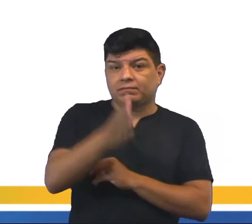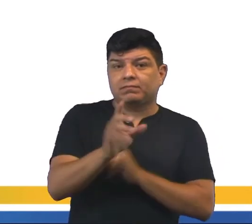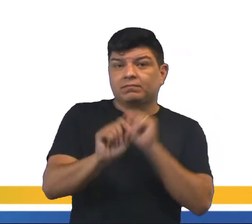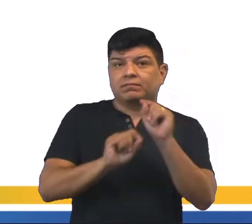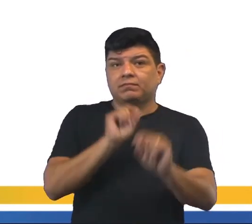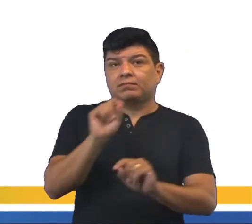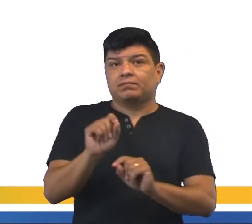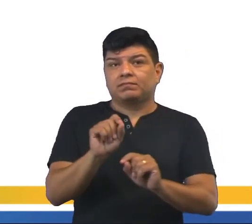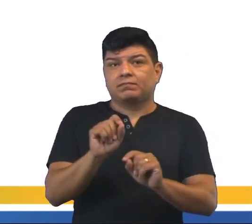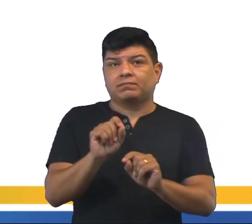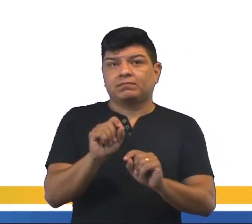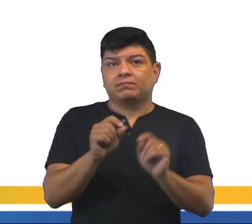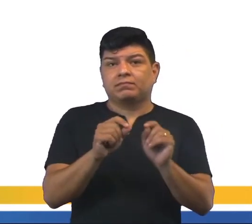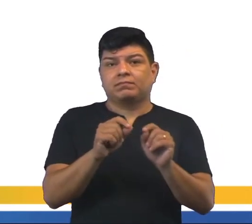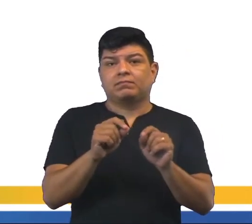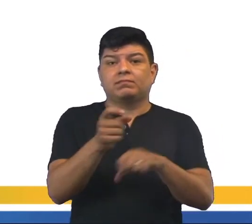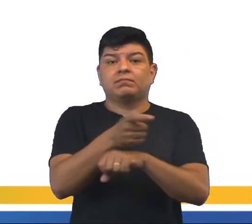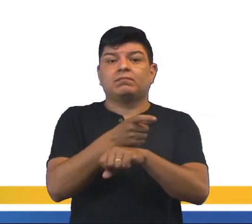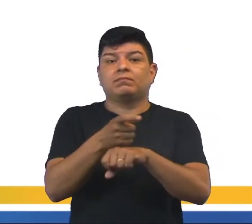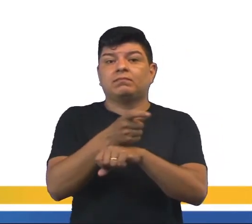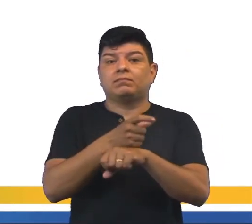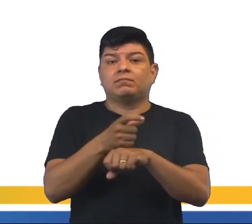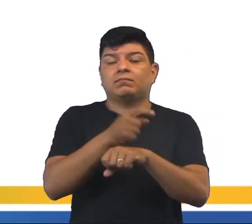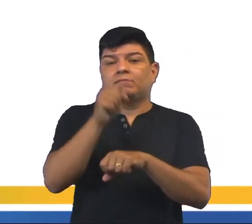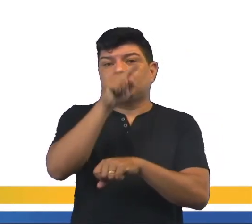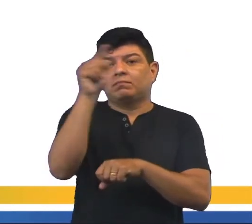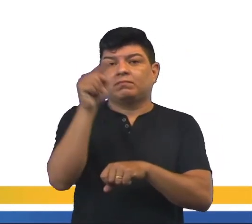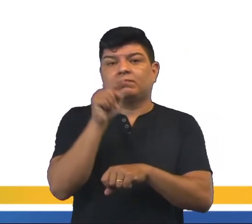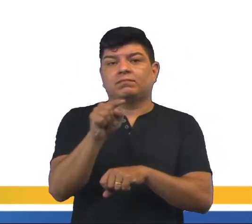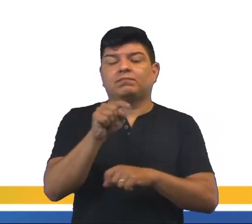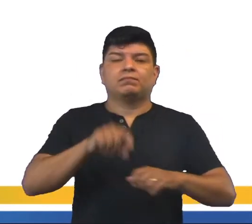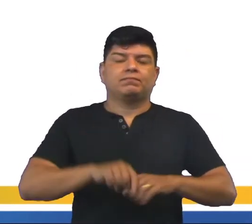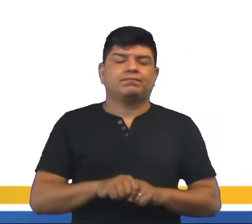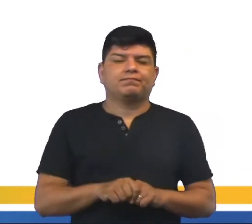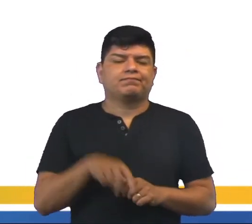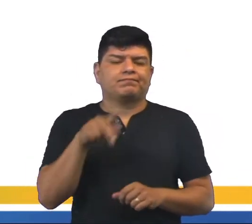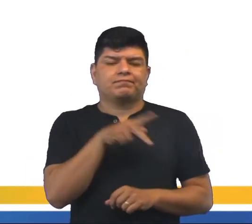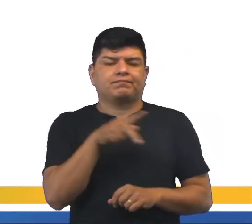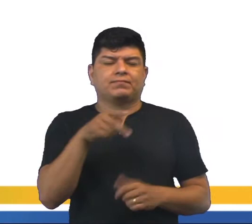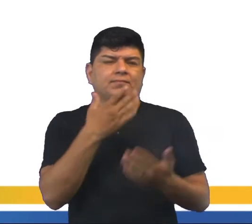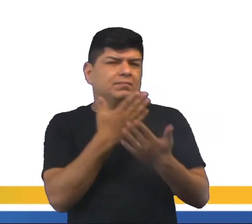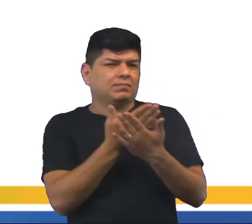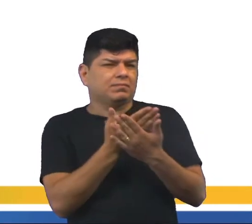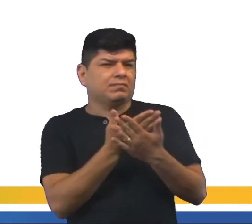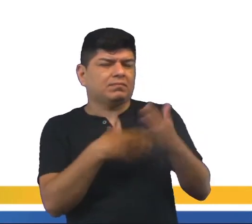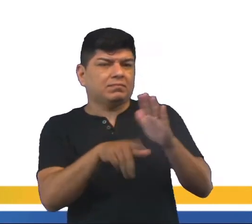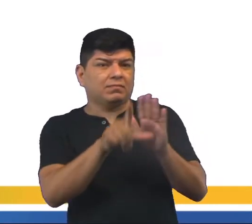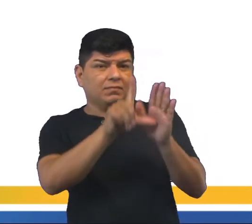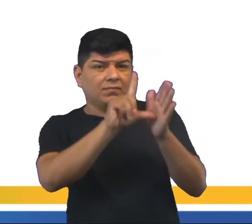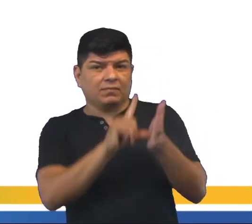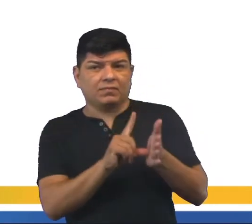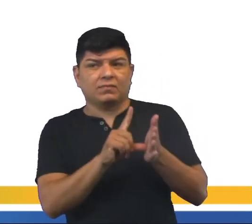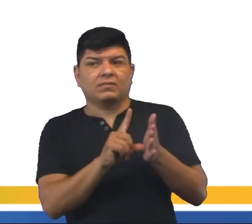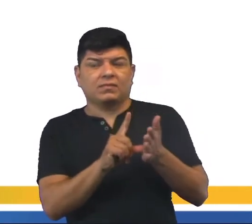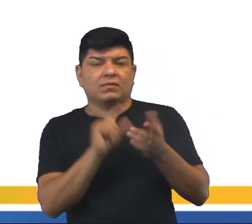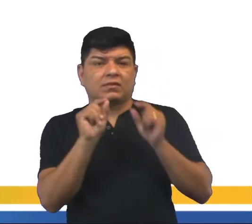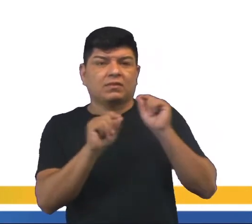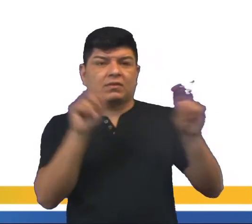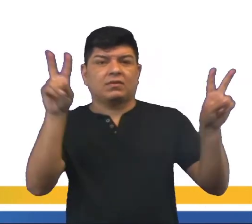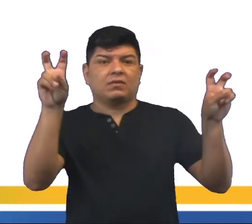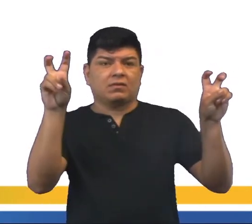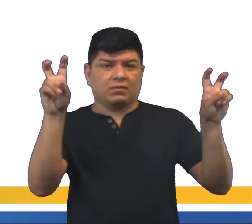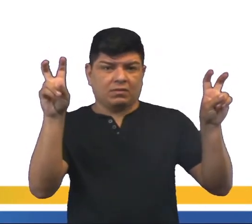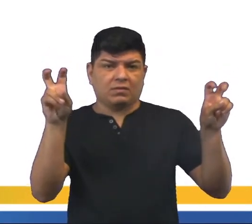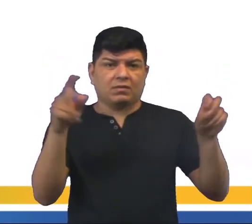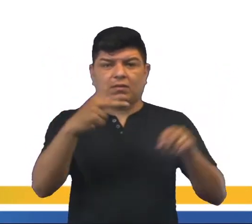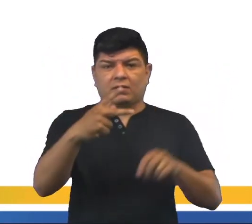elas são chamadas o quê? De adjetivos interrogativos. Professor, mas nós estudamos anteriormente, né, sobre os